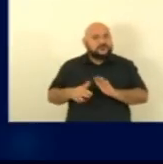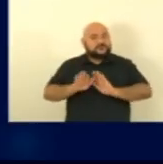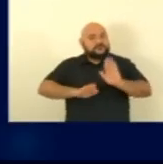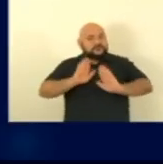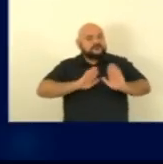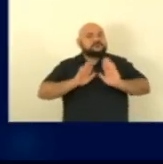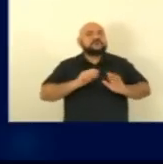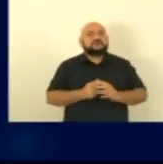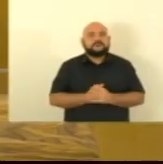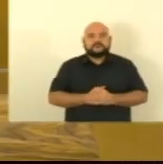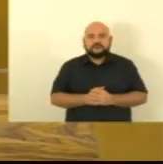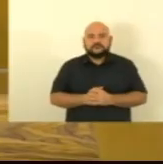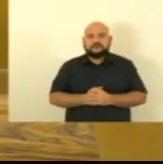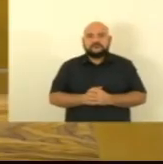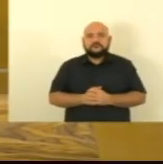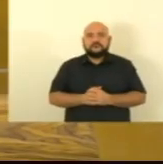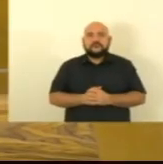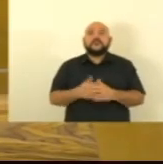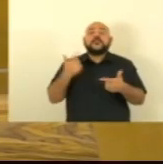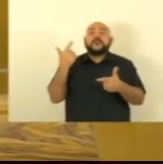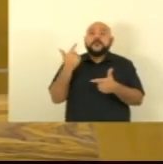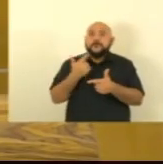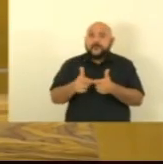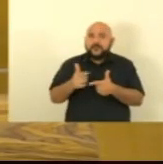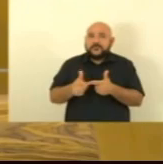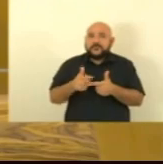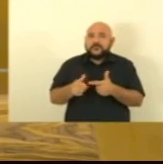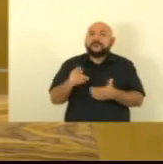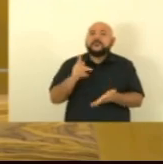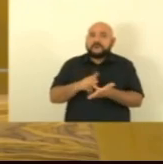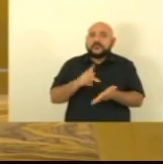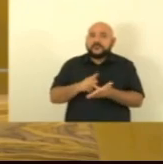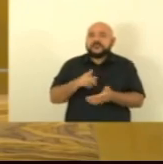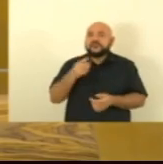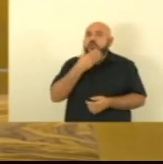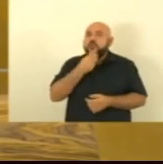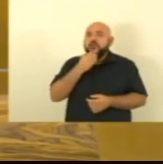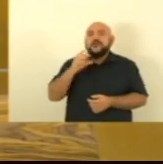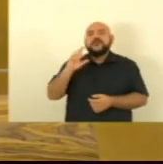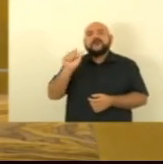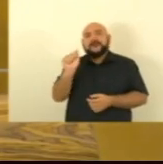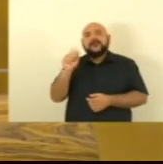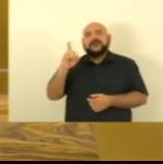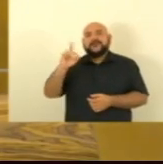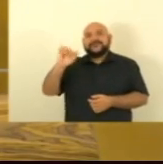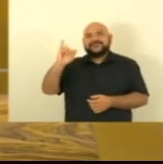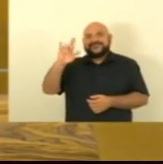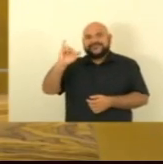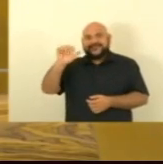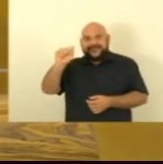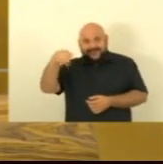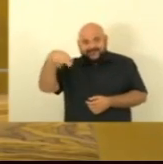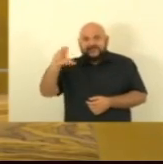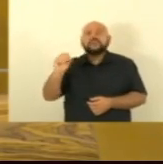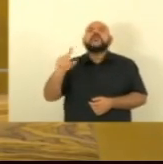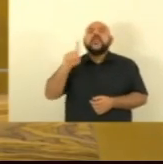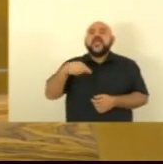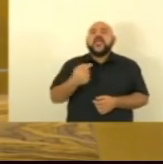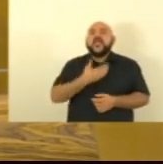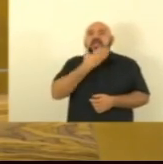O problema é que realmente o Adriano, o fotógrafo da Reuters,